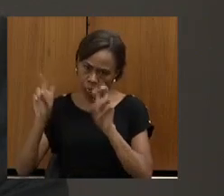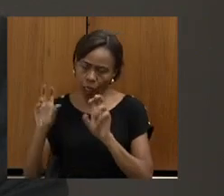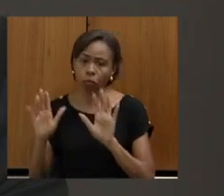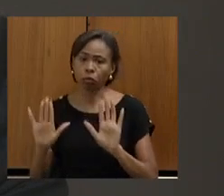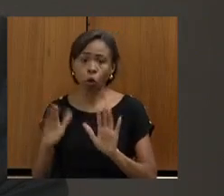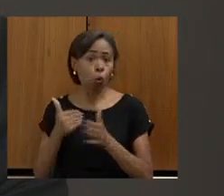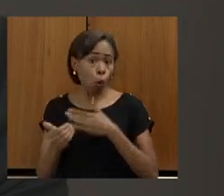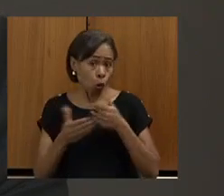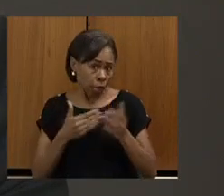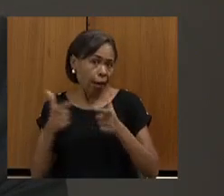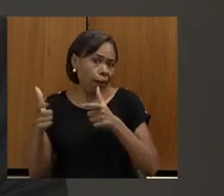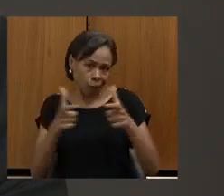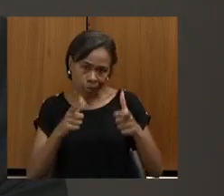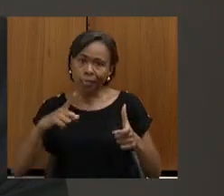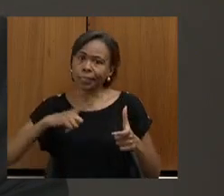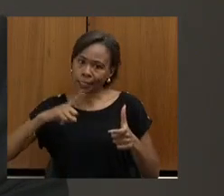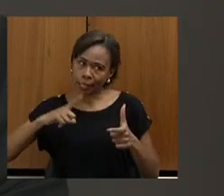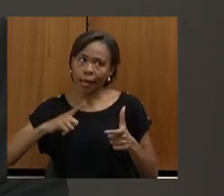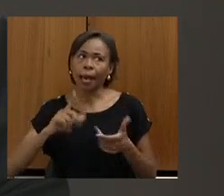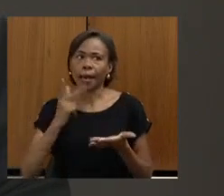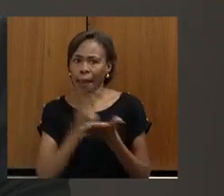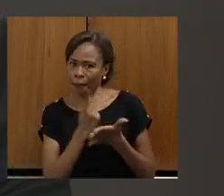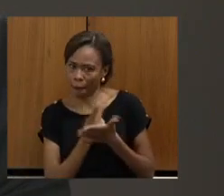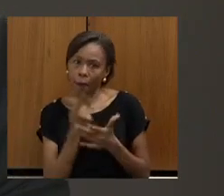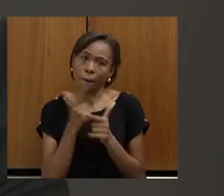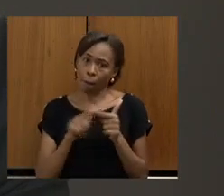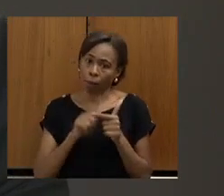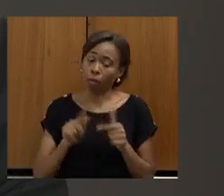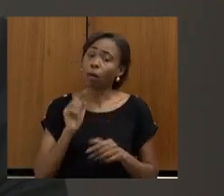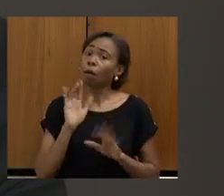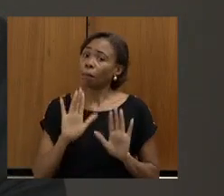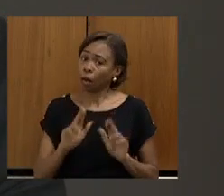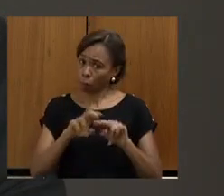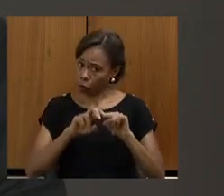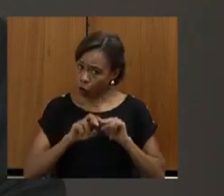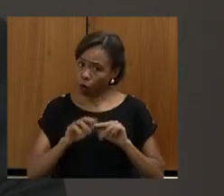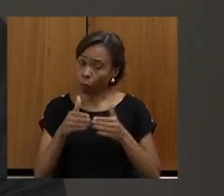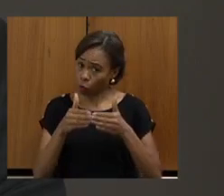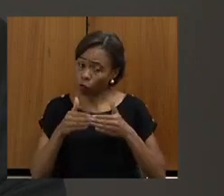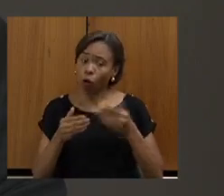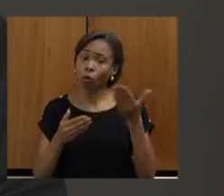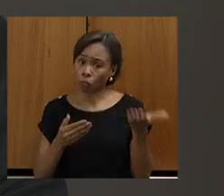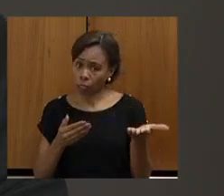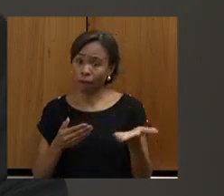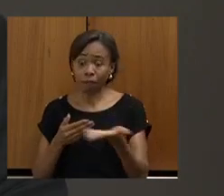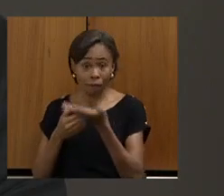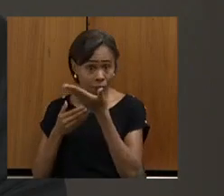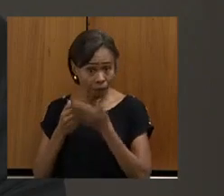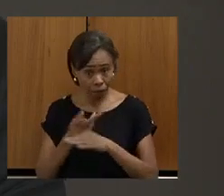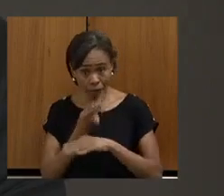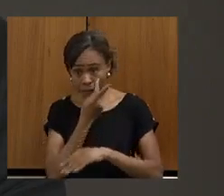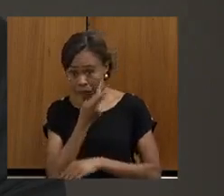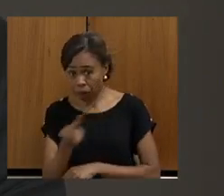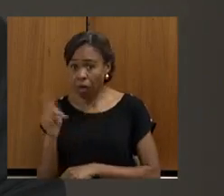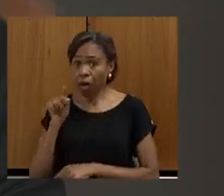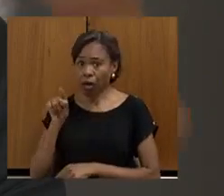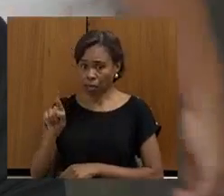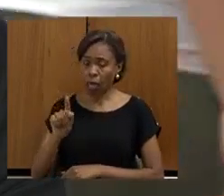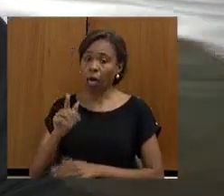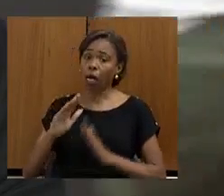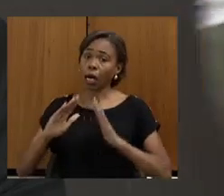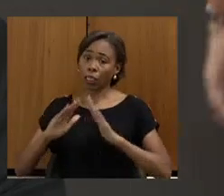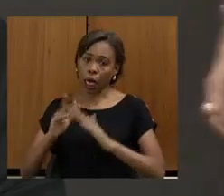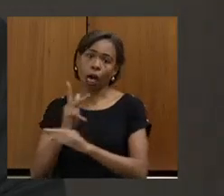desvio de conduta. E eu peço que a senhora, nesse caso em específico, procure a nossa caixa corrigedora. É função nossa corrigir